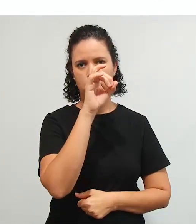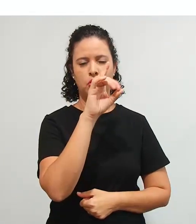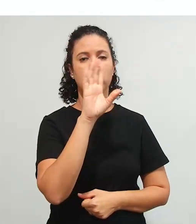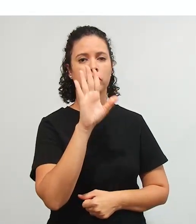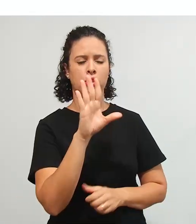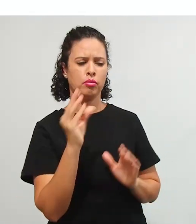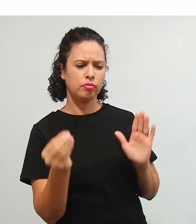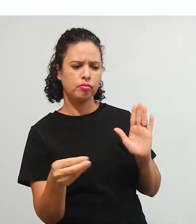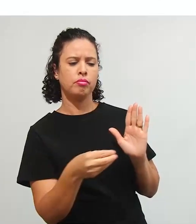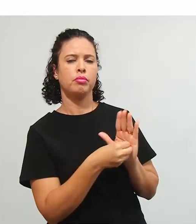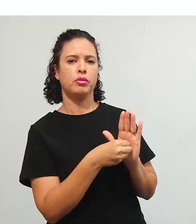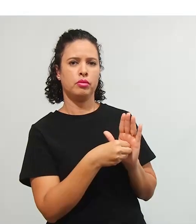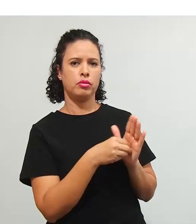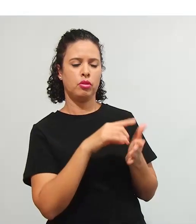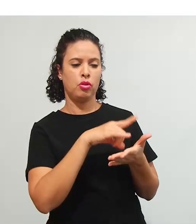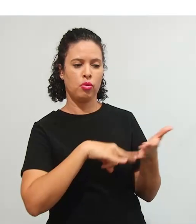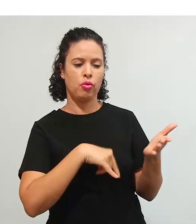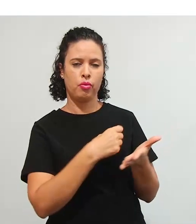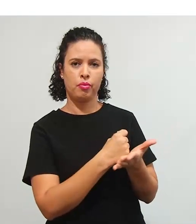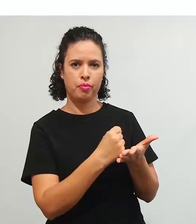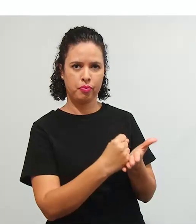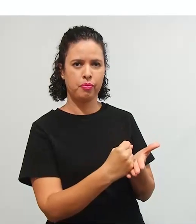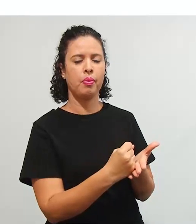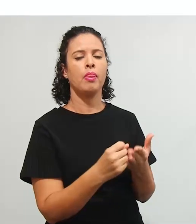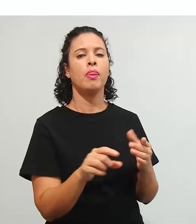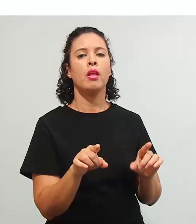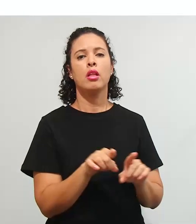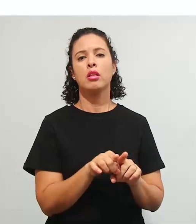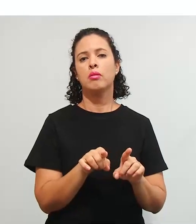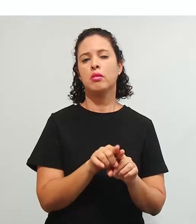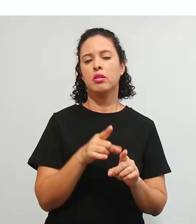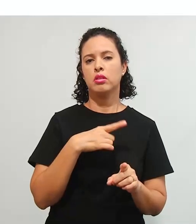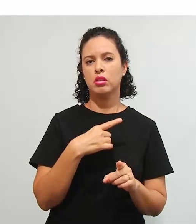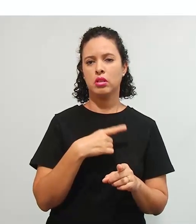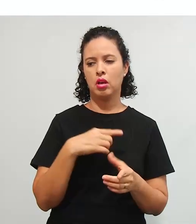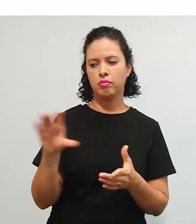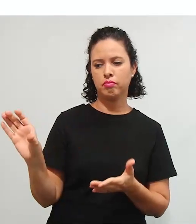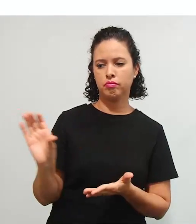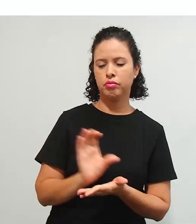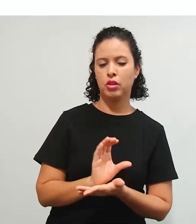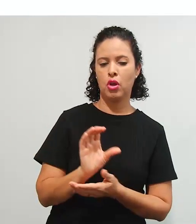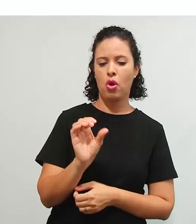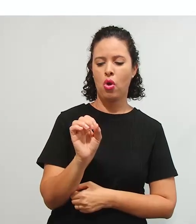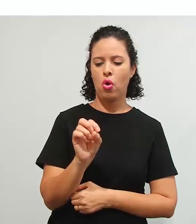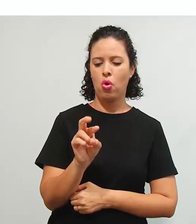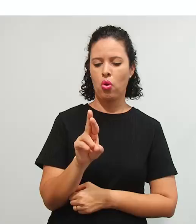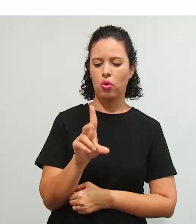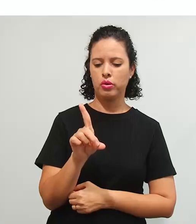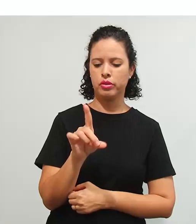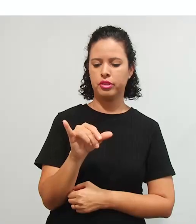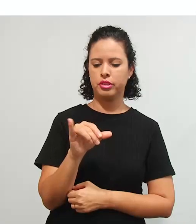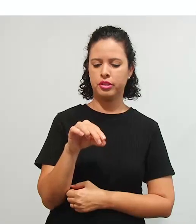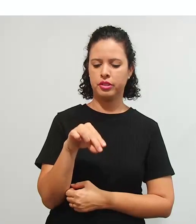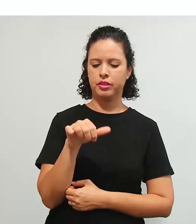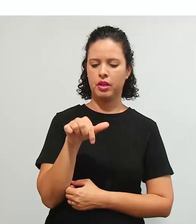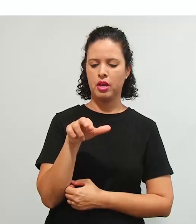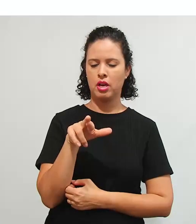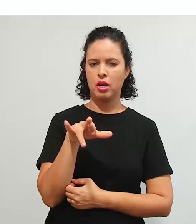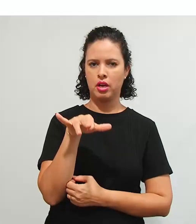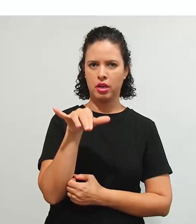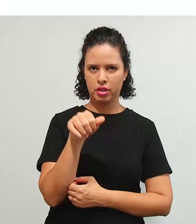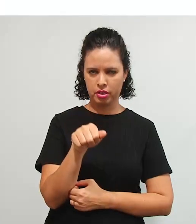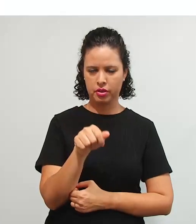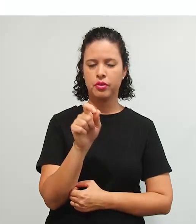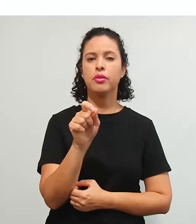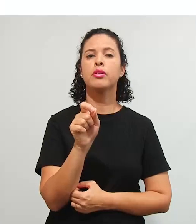definido no termo de convênio. E a gente tem a destinação ordinária, que significa o quê? O processo de alocação